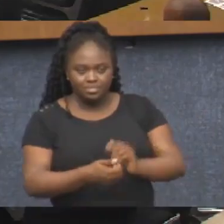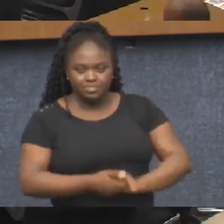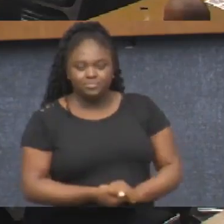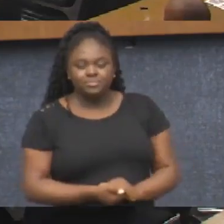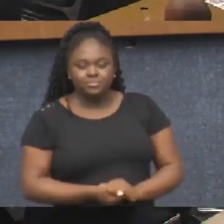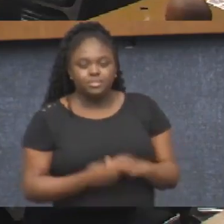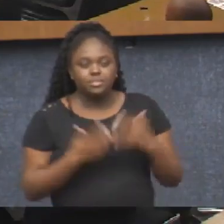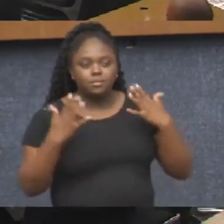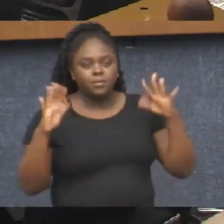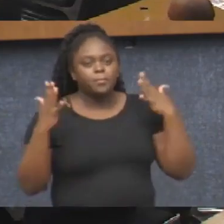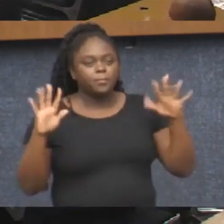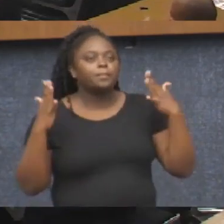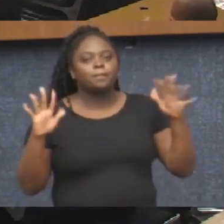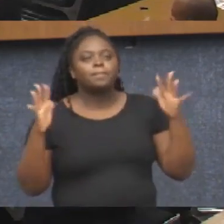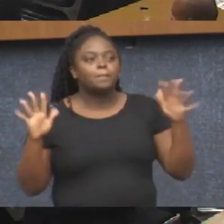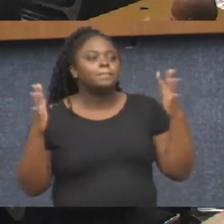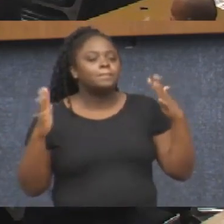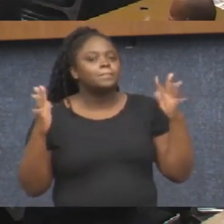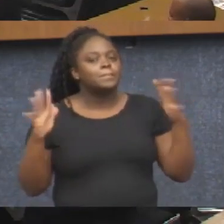adequada.